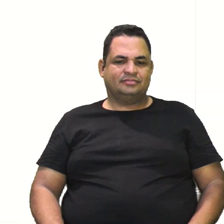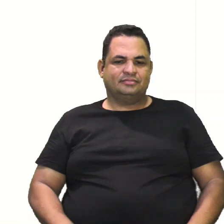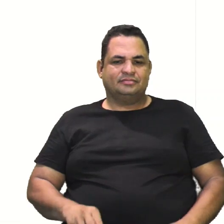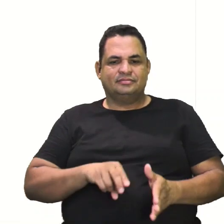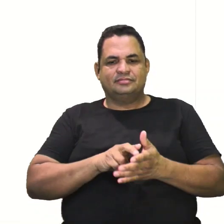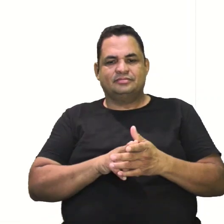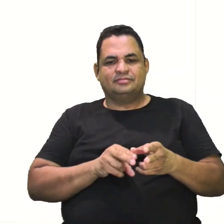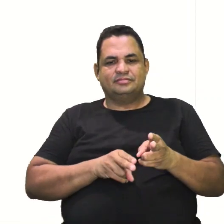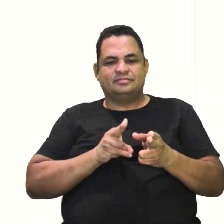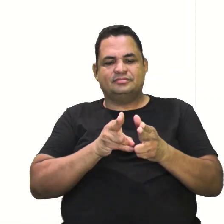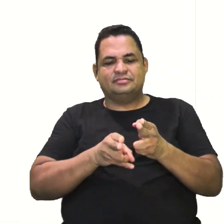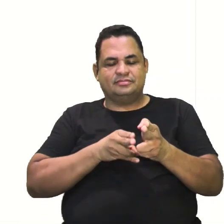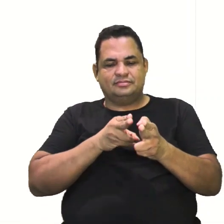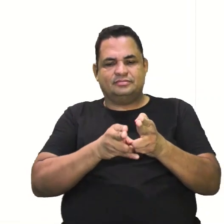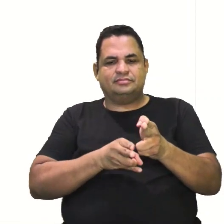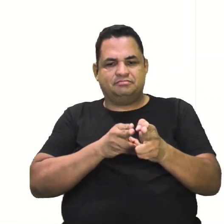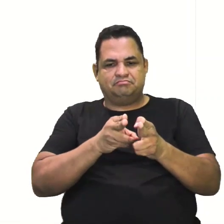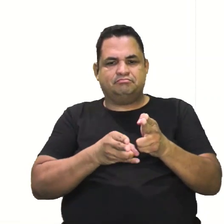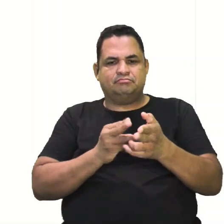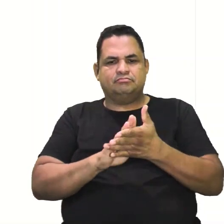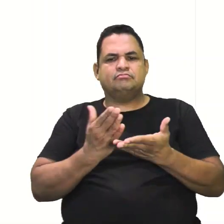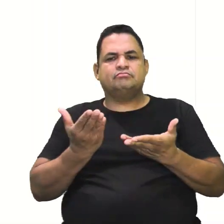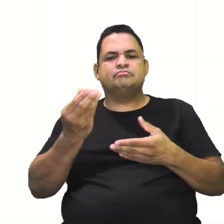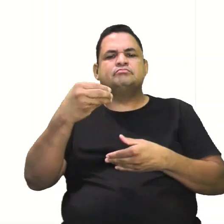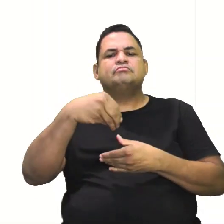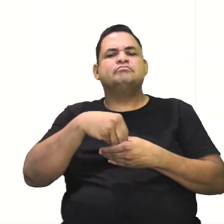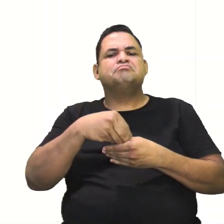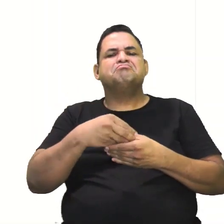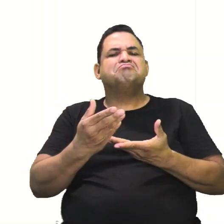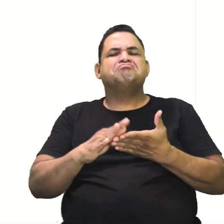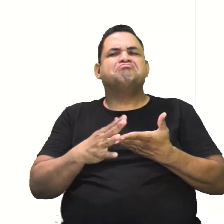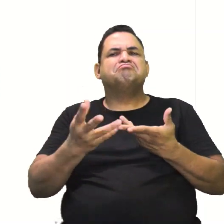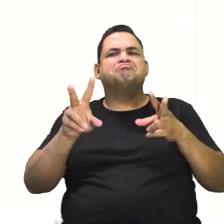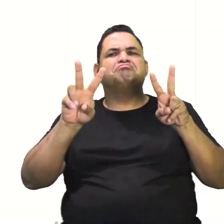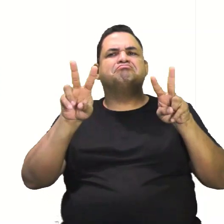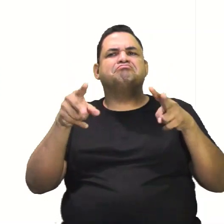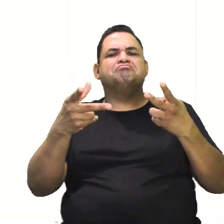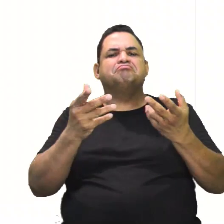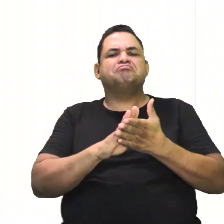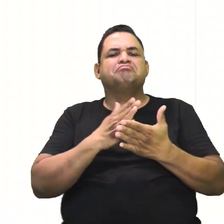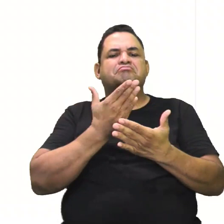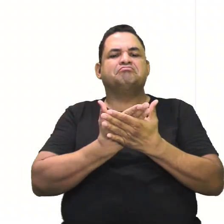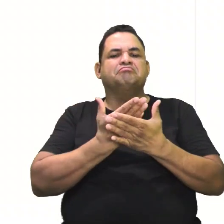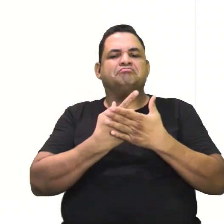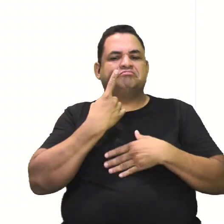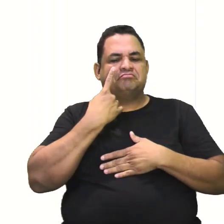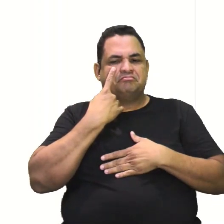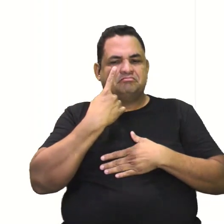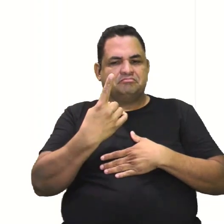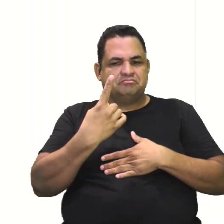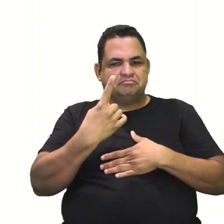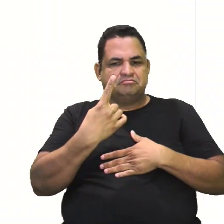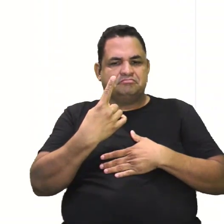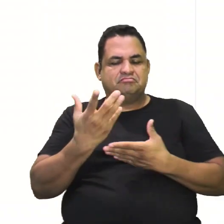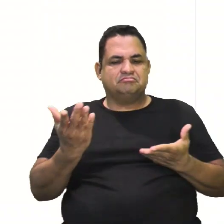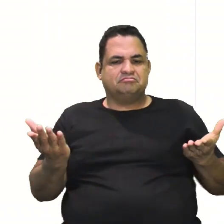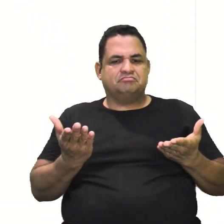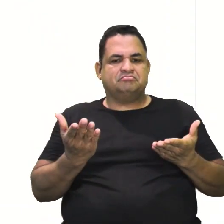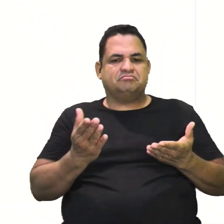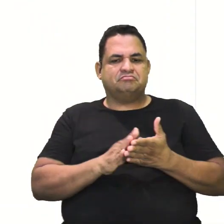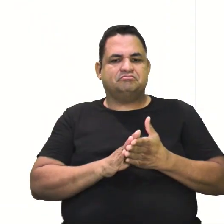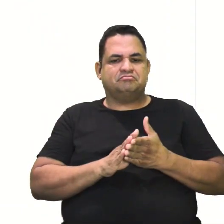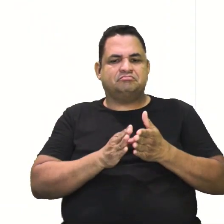locomotiva. Temos uma locomotiva. Legal, né? O que isso tem a ver com a aula de hoje? Uai, olha, observa bem